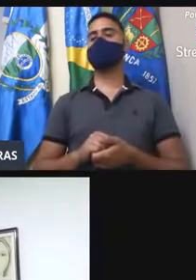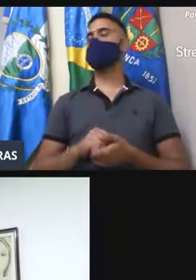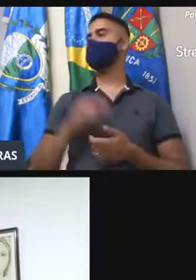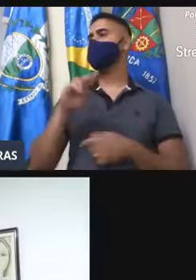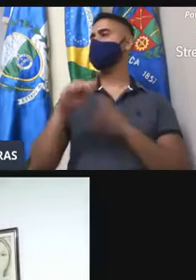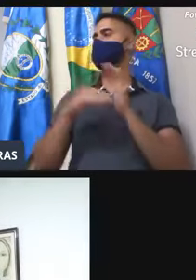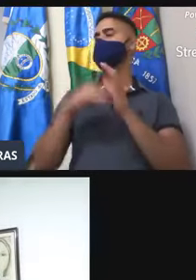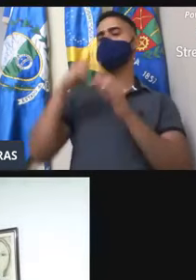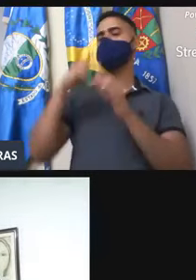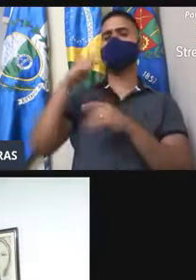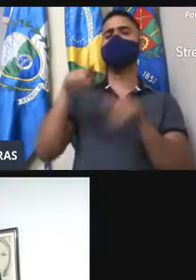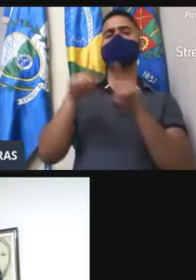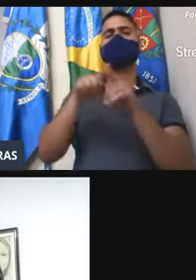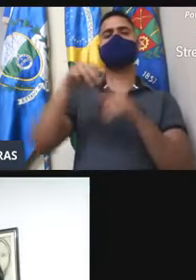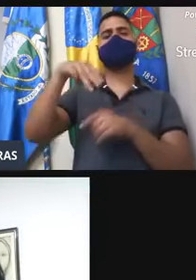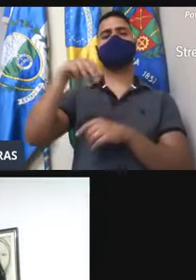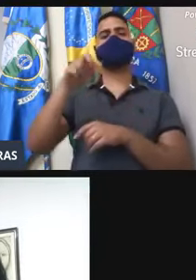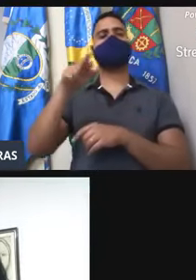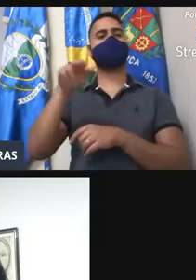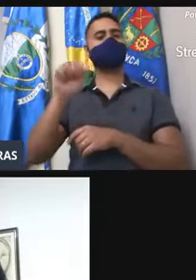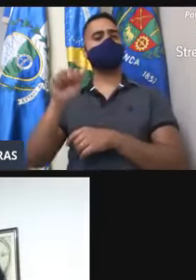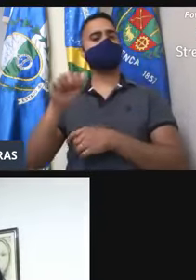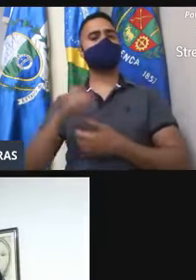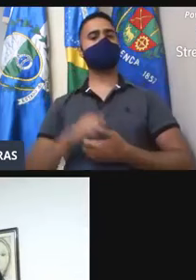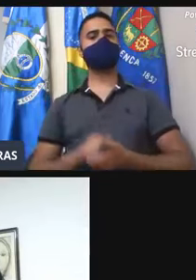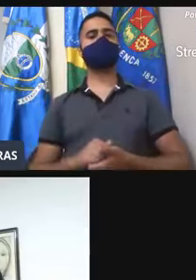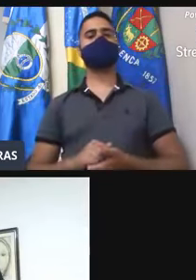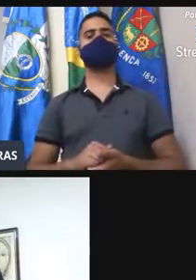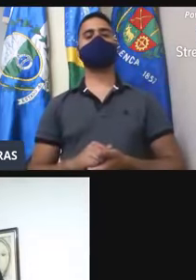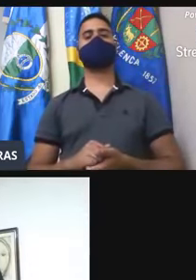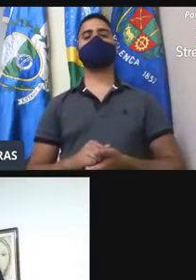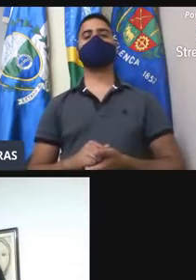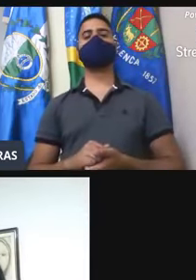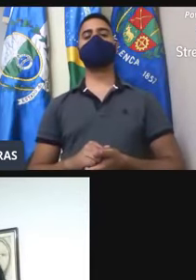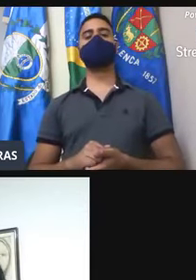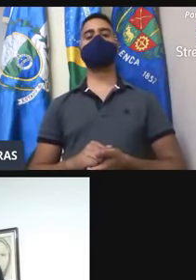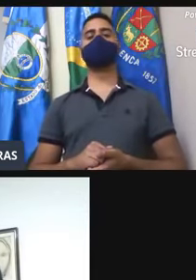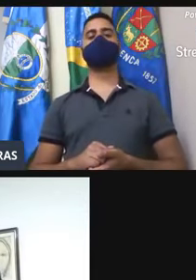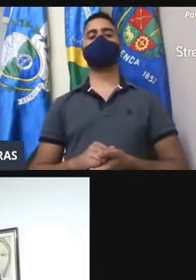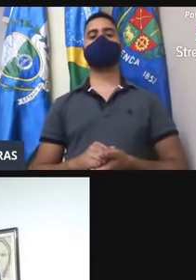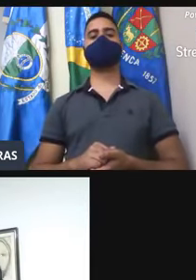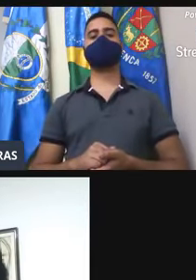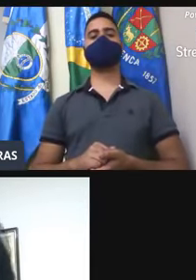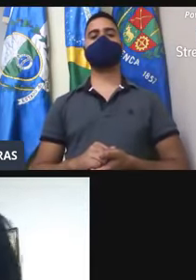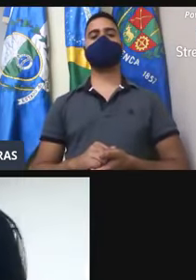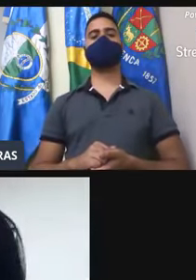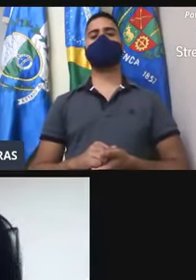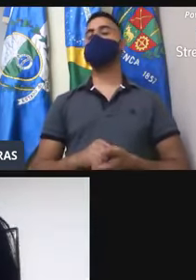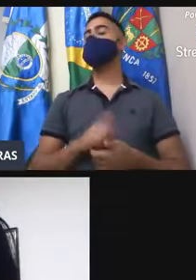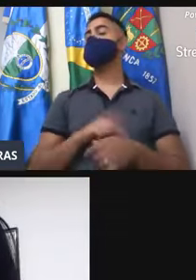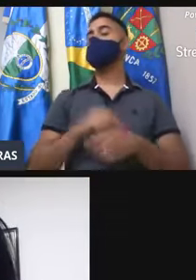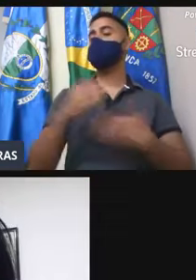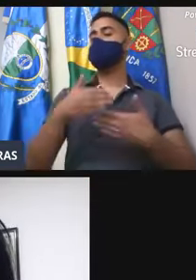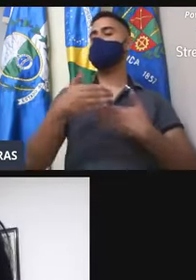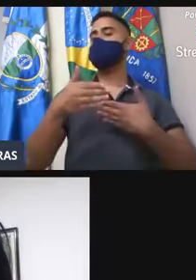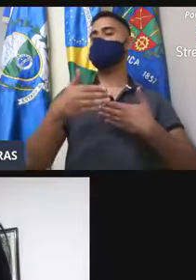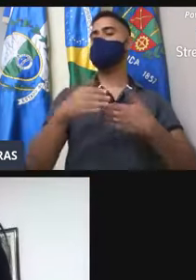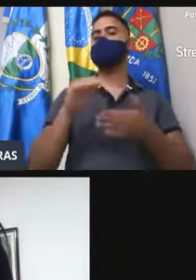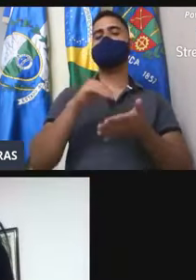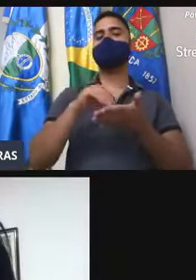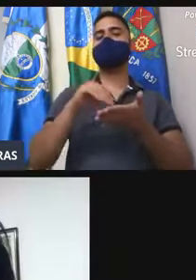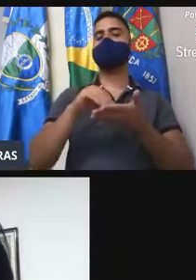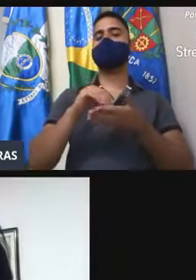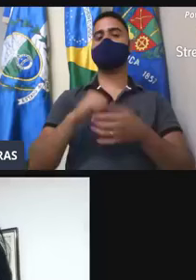Boa noite, vereadores, boa noite, Mara, da Assistência Social, há pouco tempo, né, à frente dessa